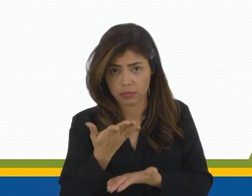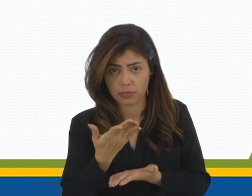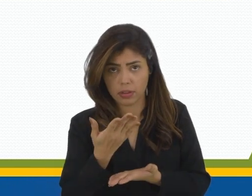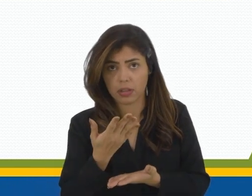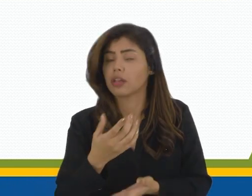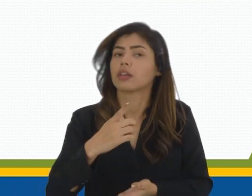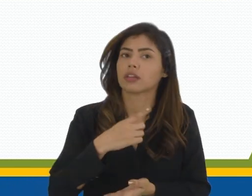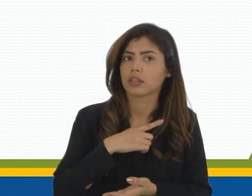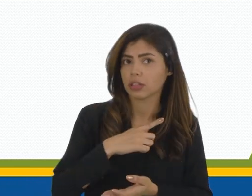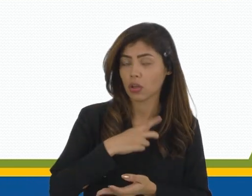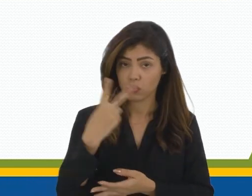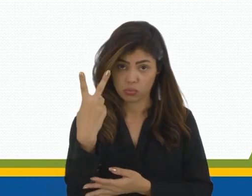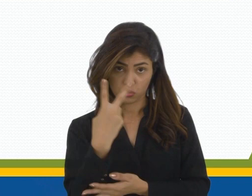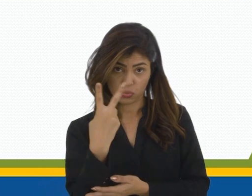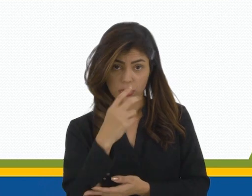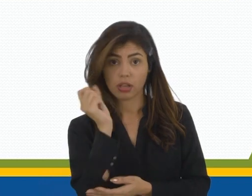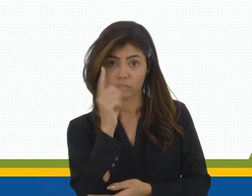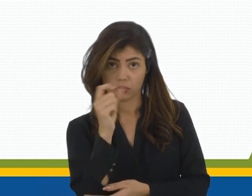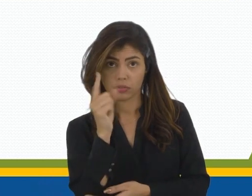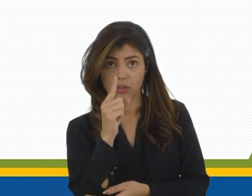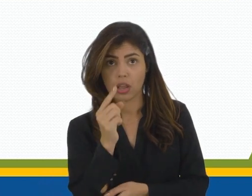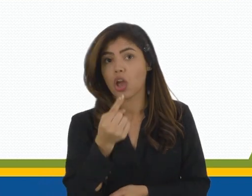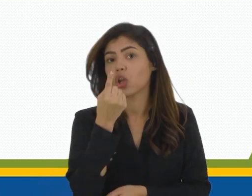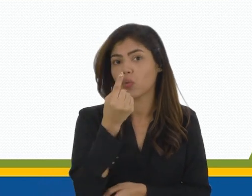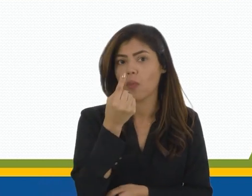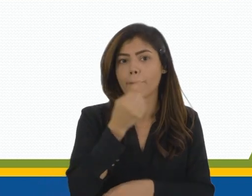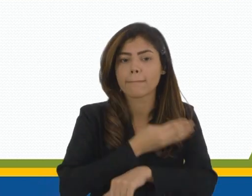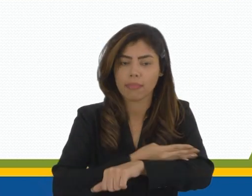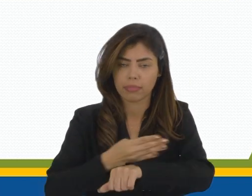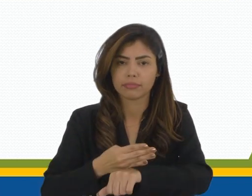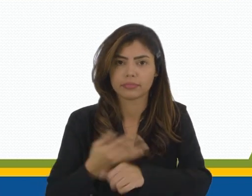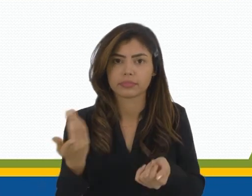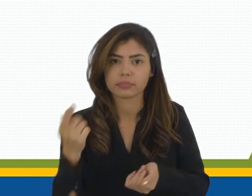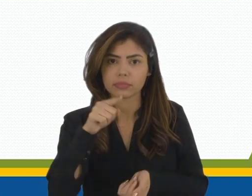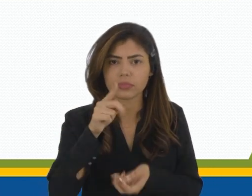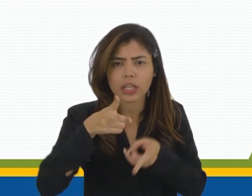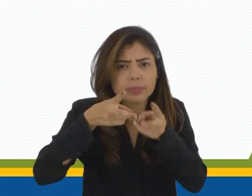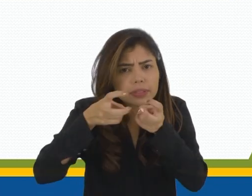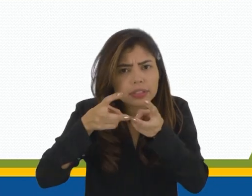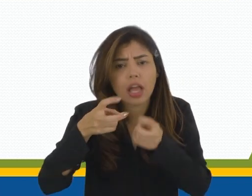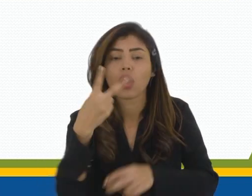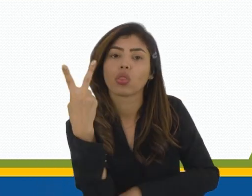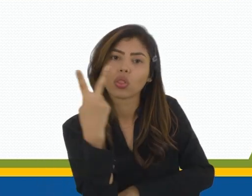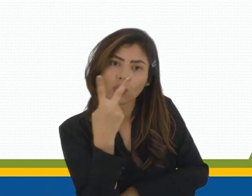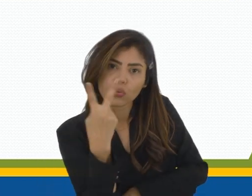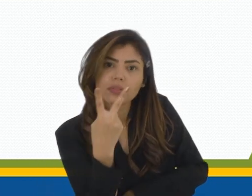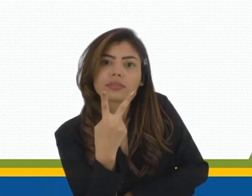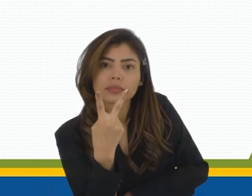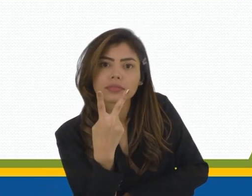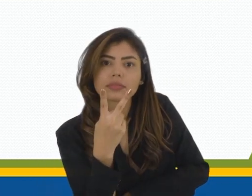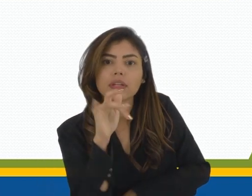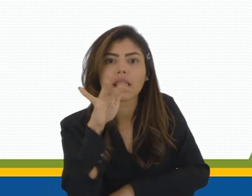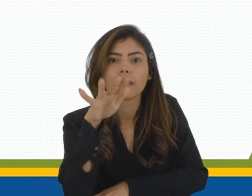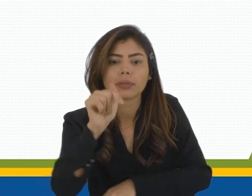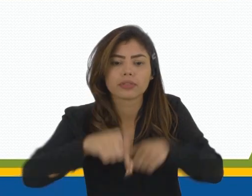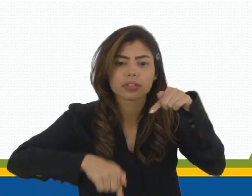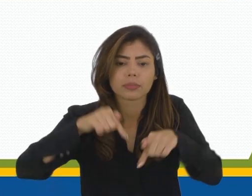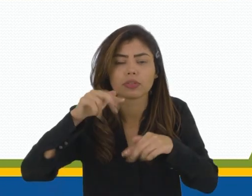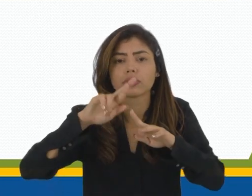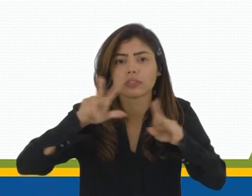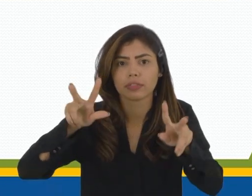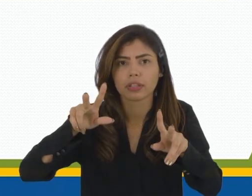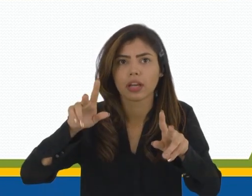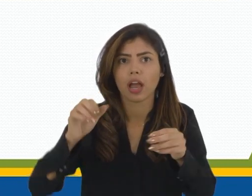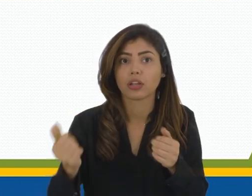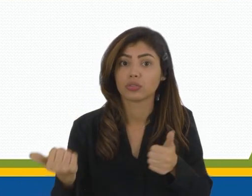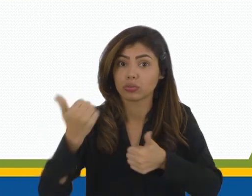que são formadas por 2 bolinhas azuis e uma bolinha branca. Então, a gente observa 2 elementos químicos diferentes que estão formando